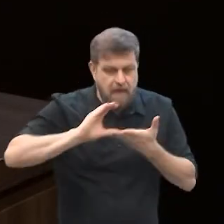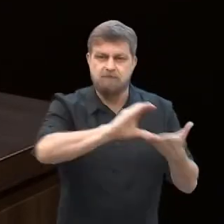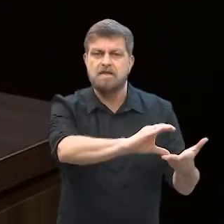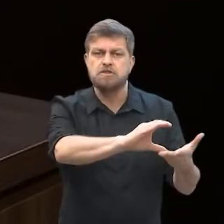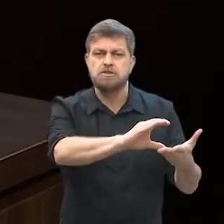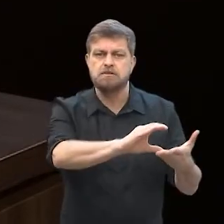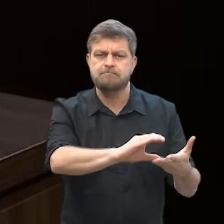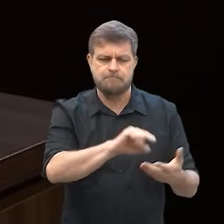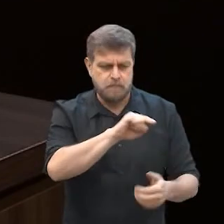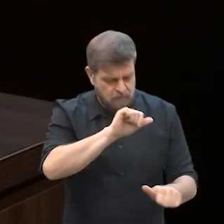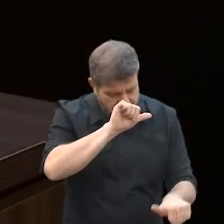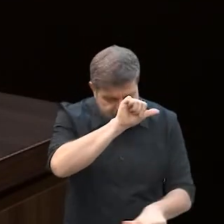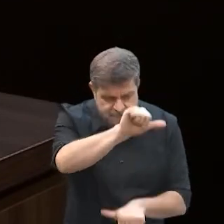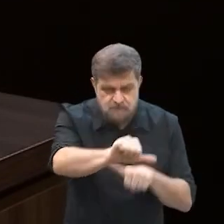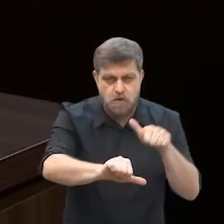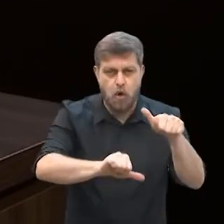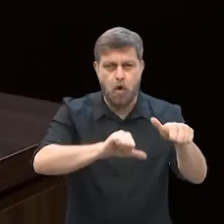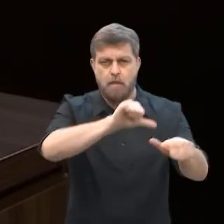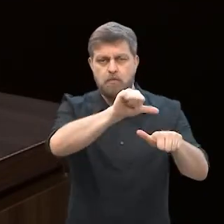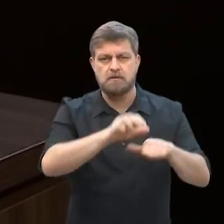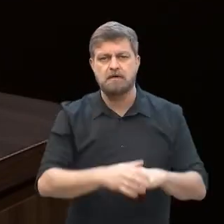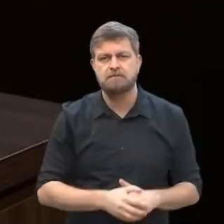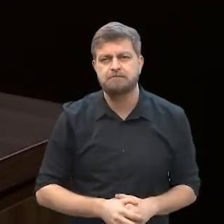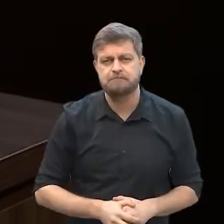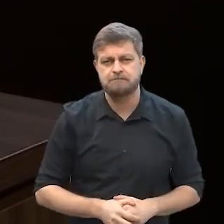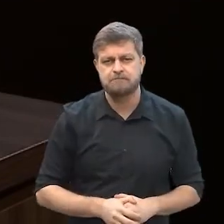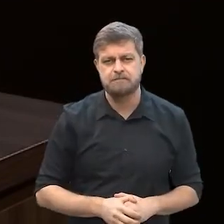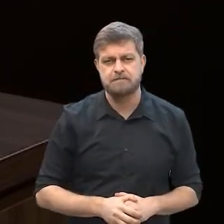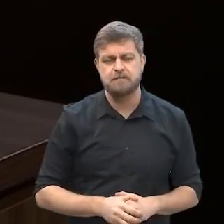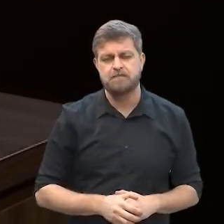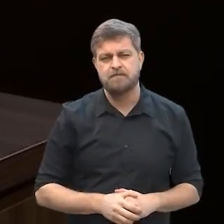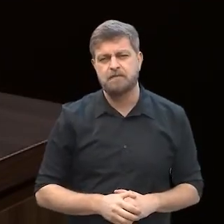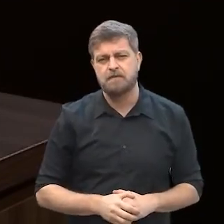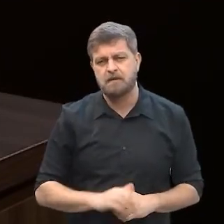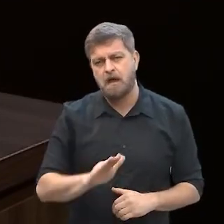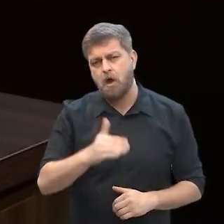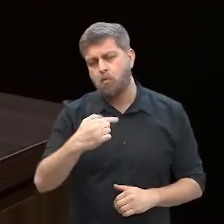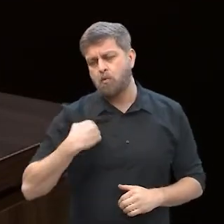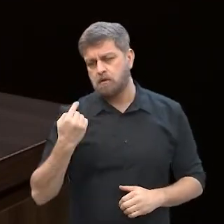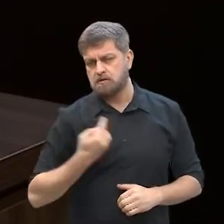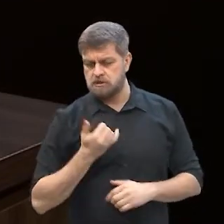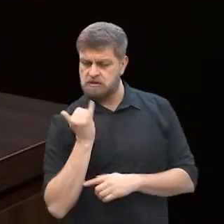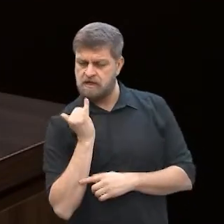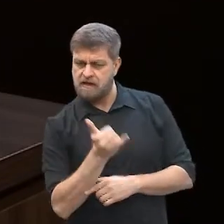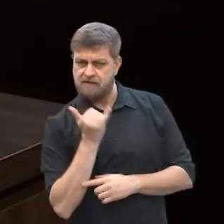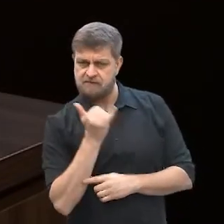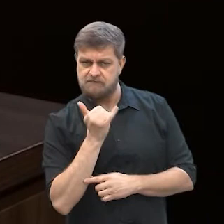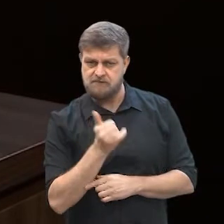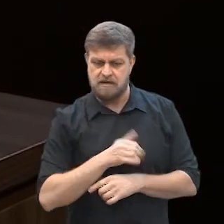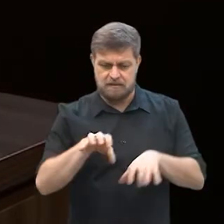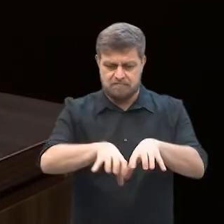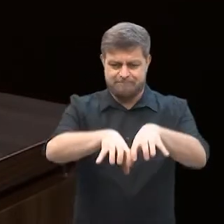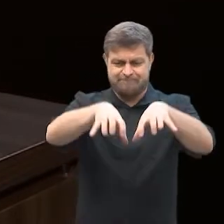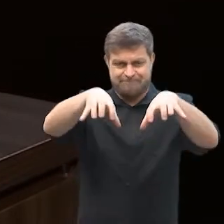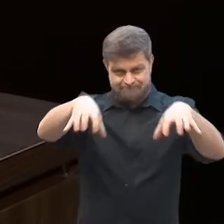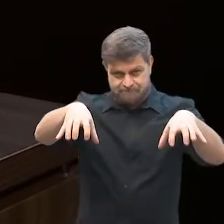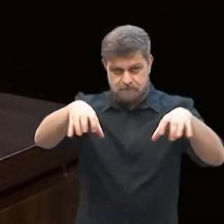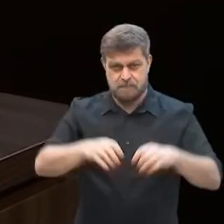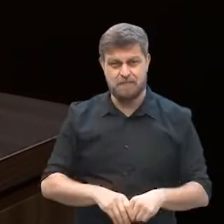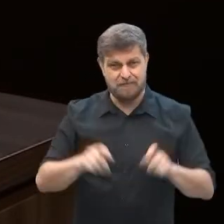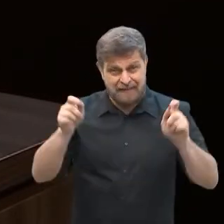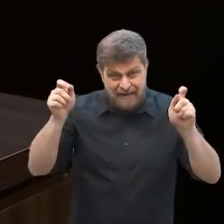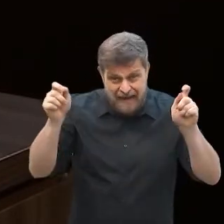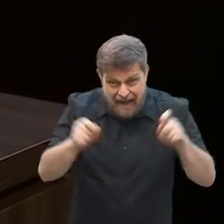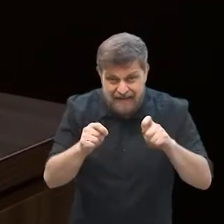ali e vou mudar essa roda. Quando a gente fala desses dois cenários, é